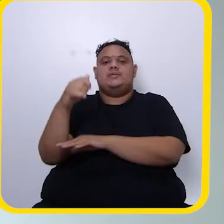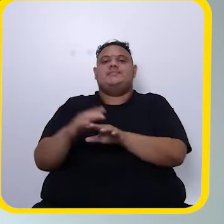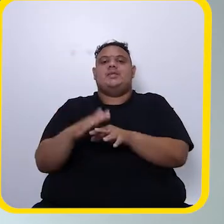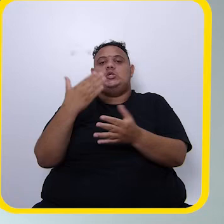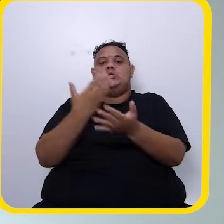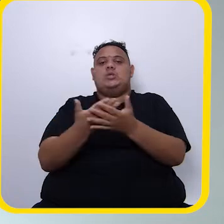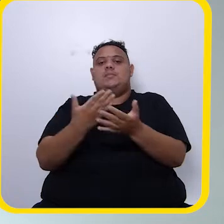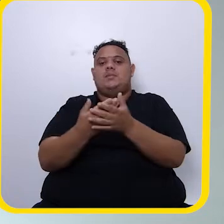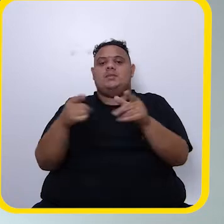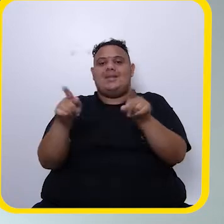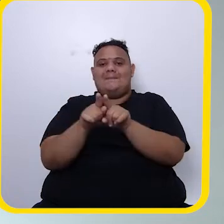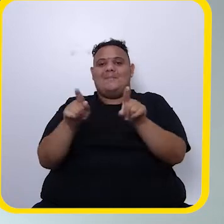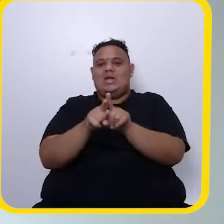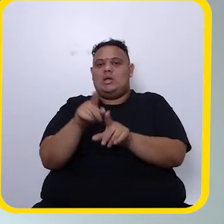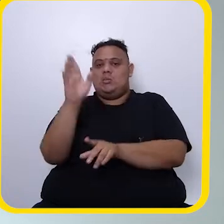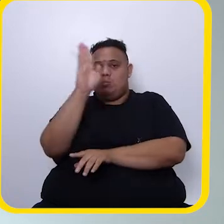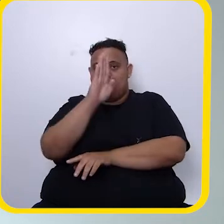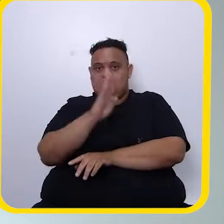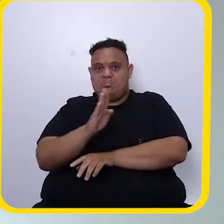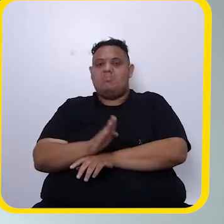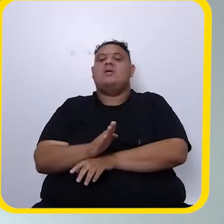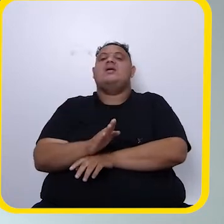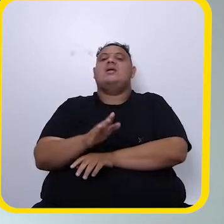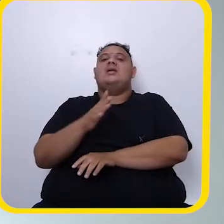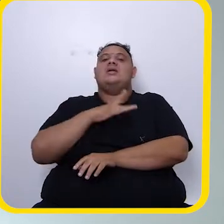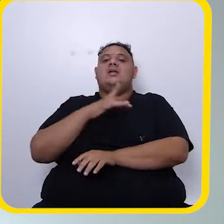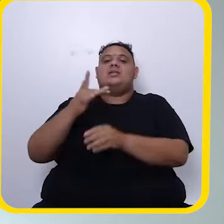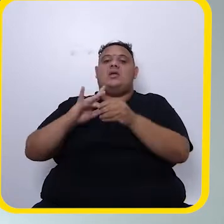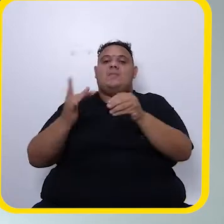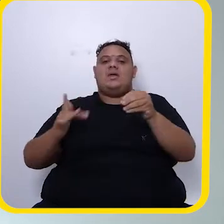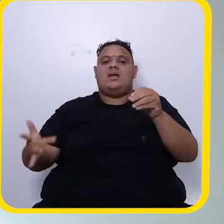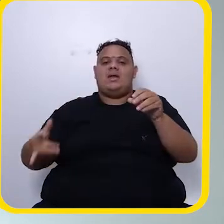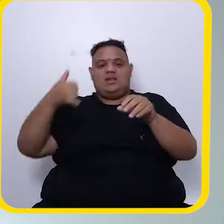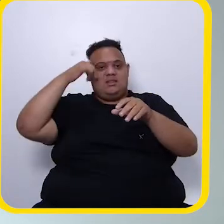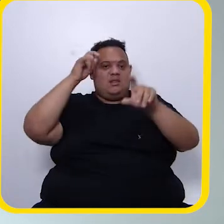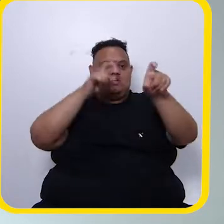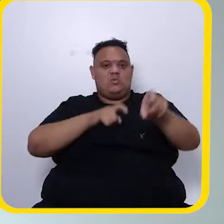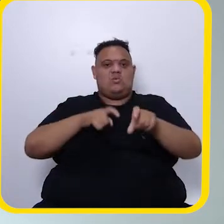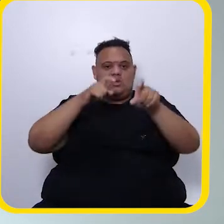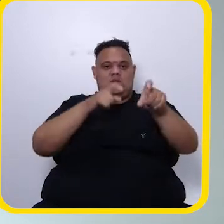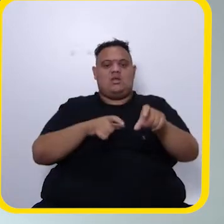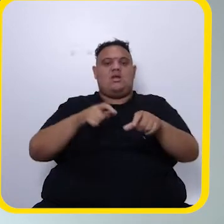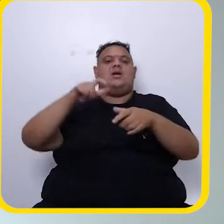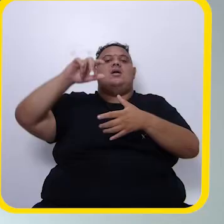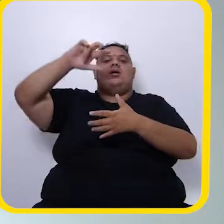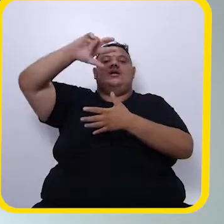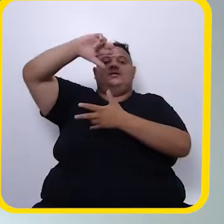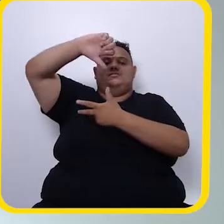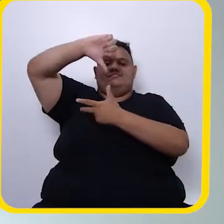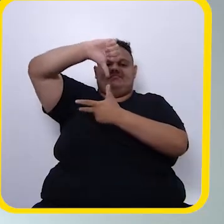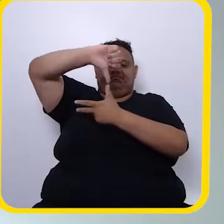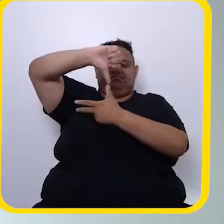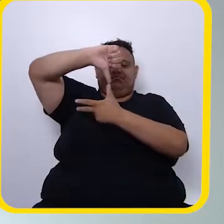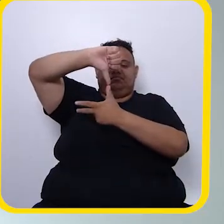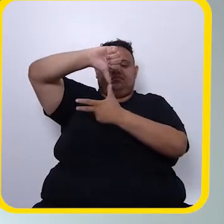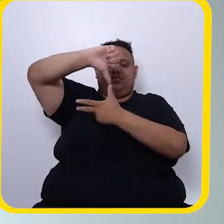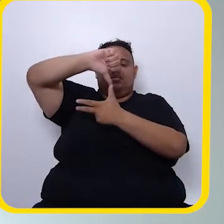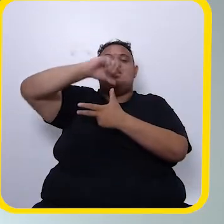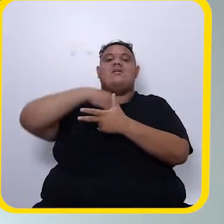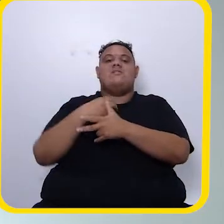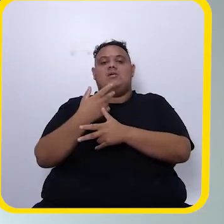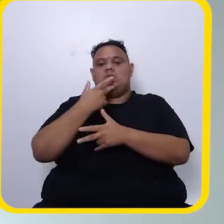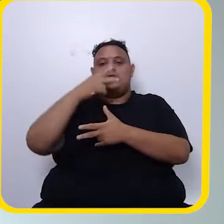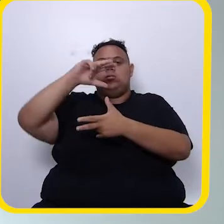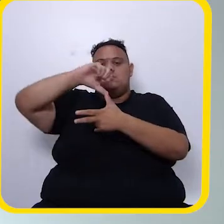Argentina. Estudamos também aqueles países de base mineral e agropecuária da América do Sul, né? Destacamos os